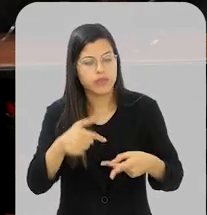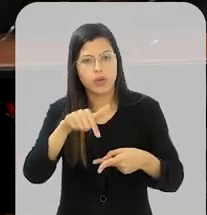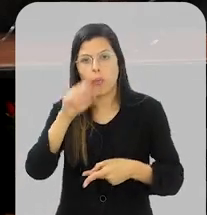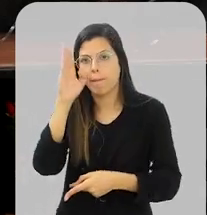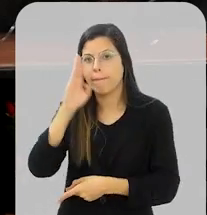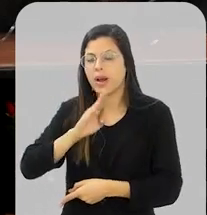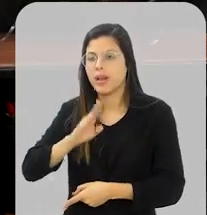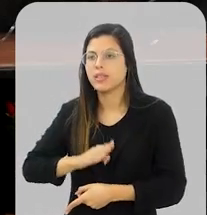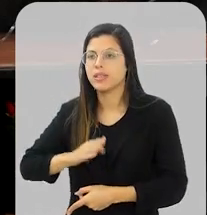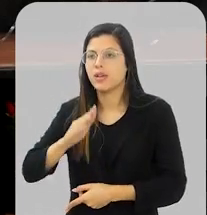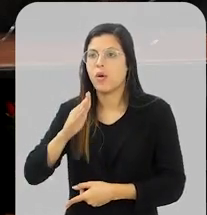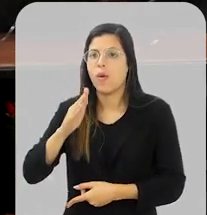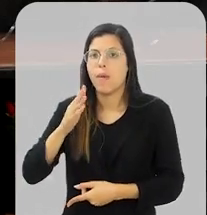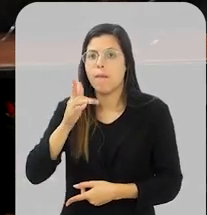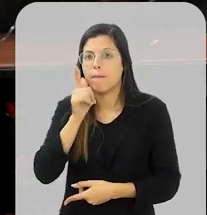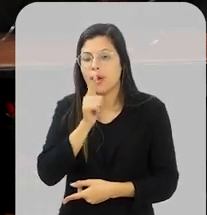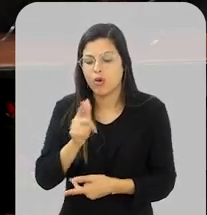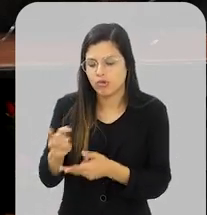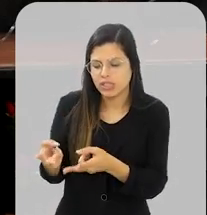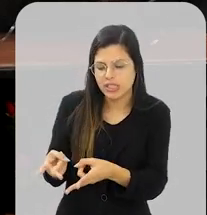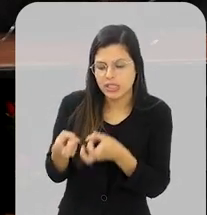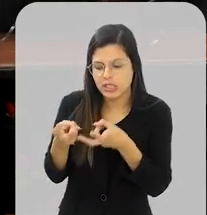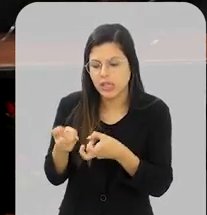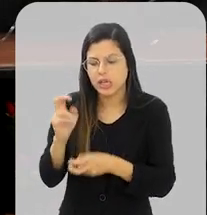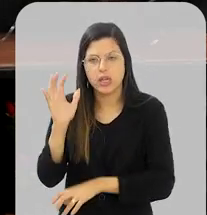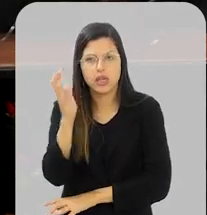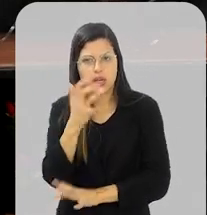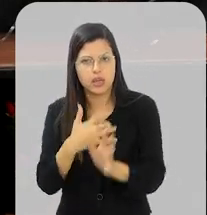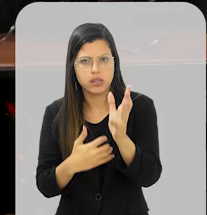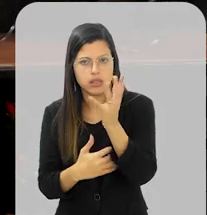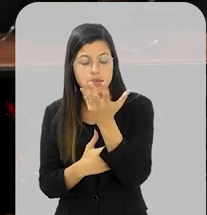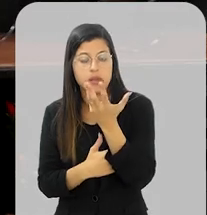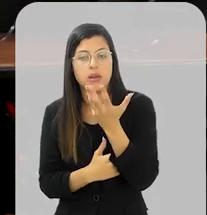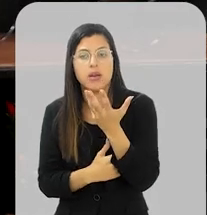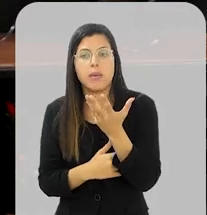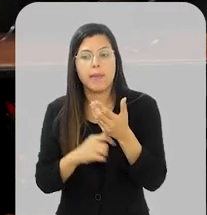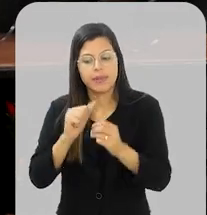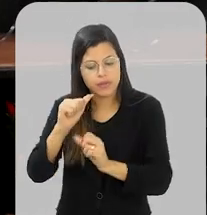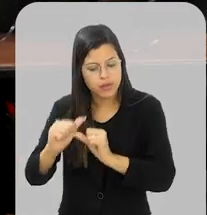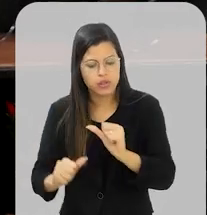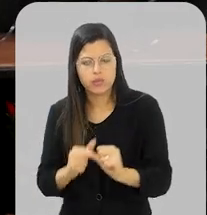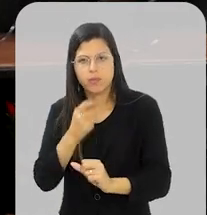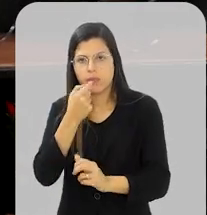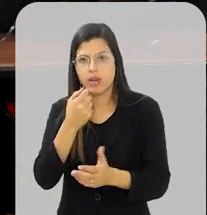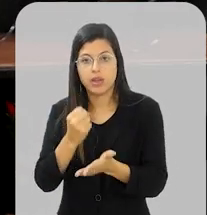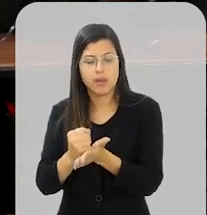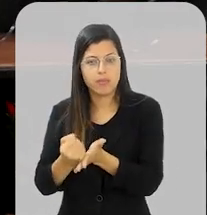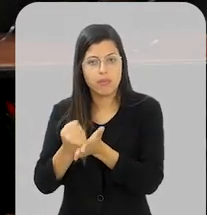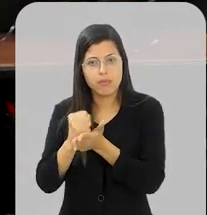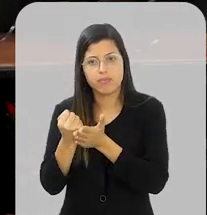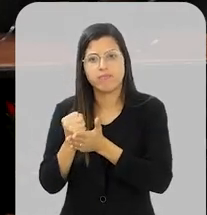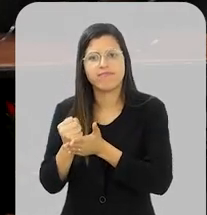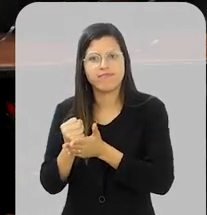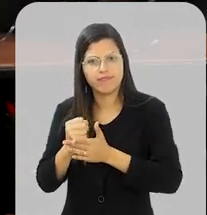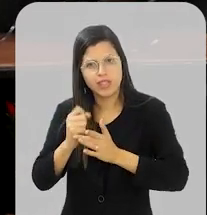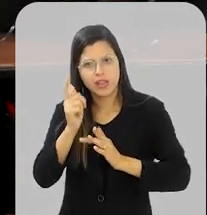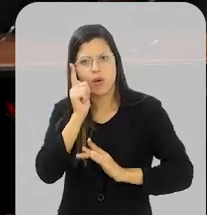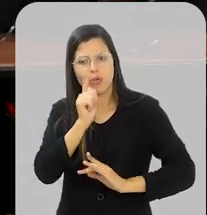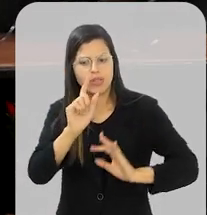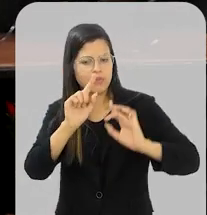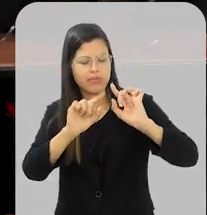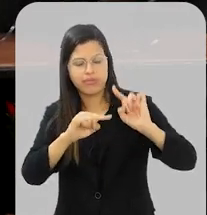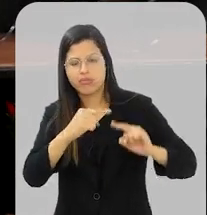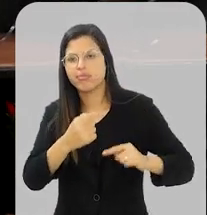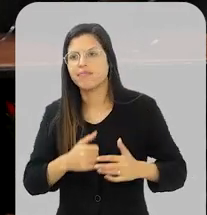para cá para justamente extrair essas ervas para que se tornem remédio e que está dando